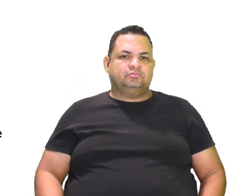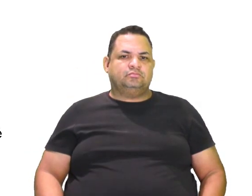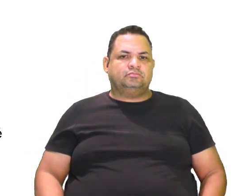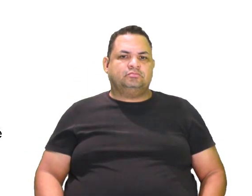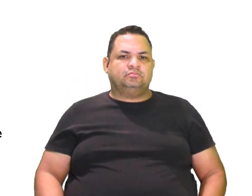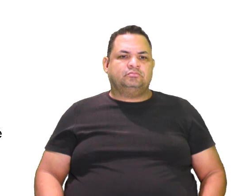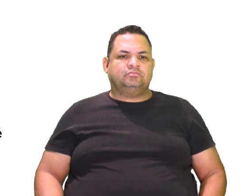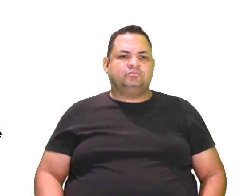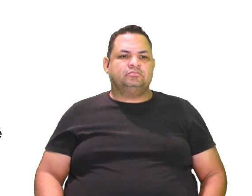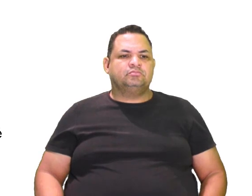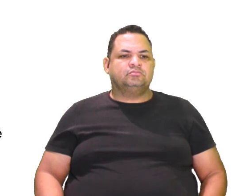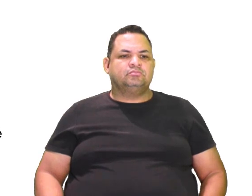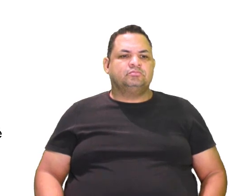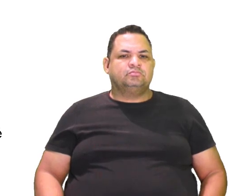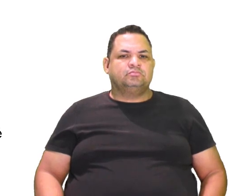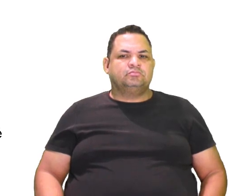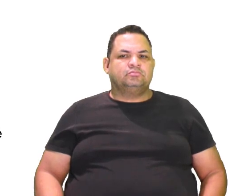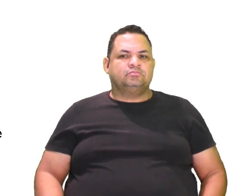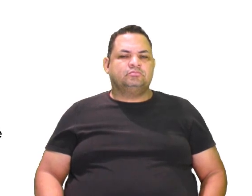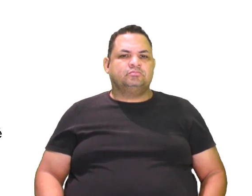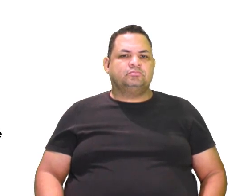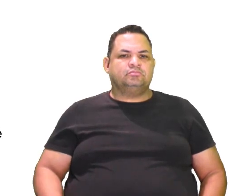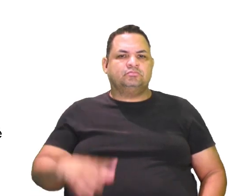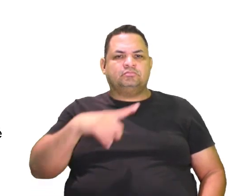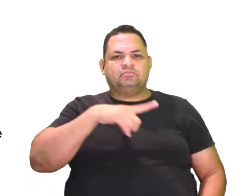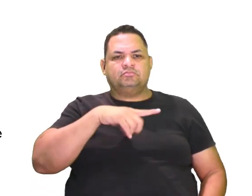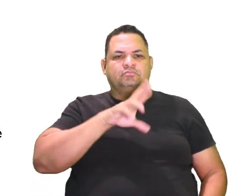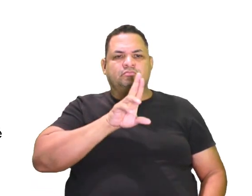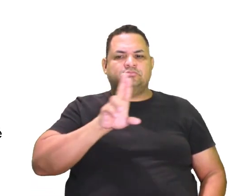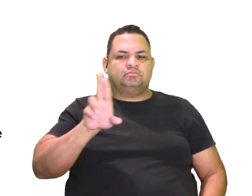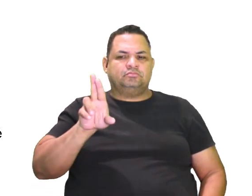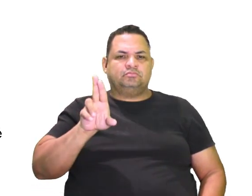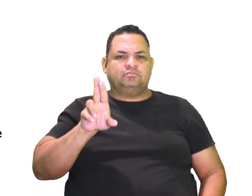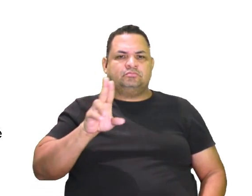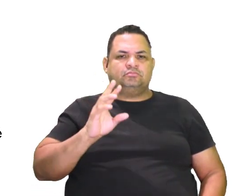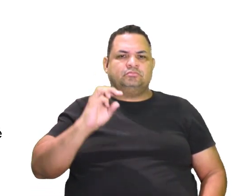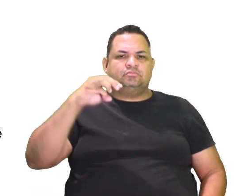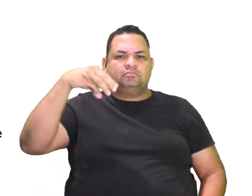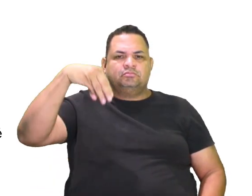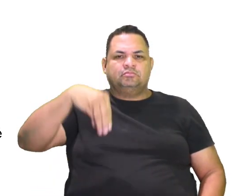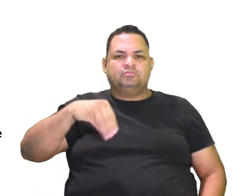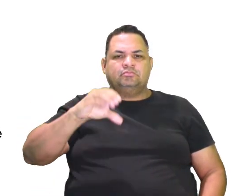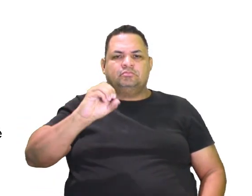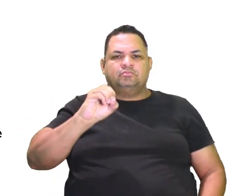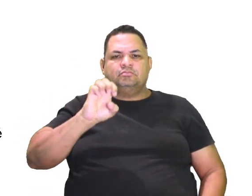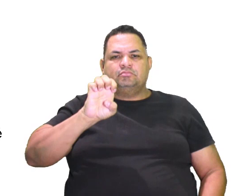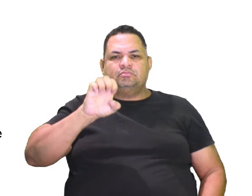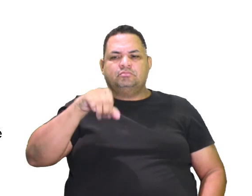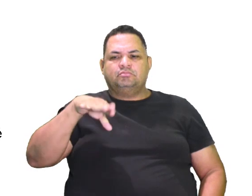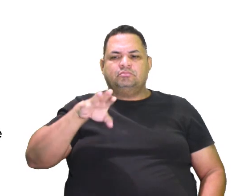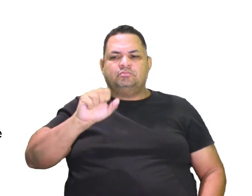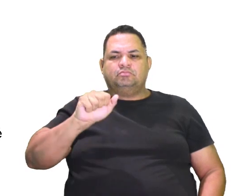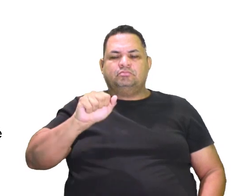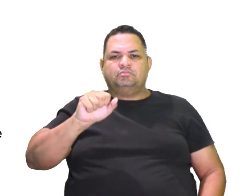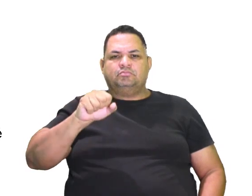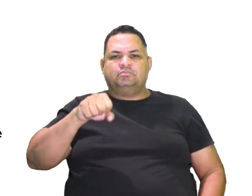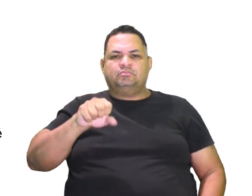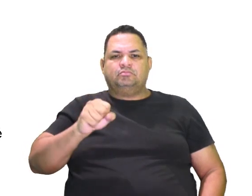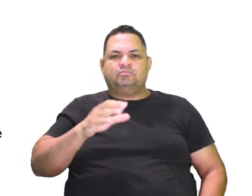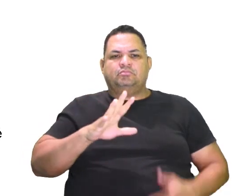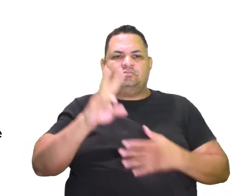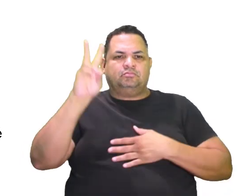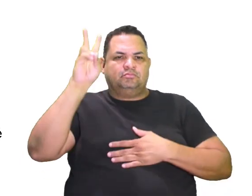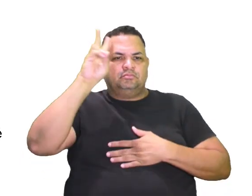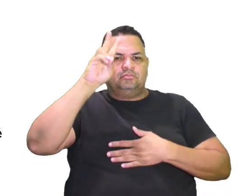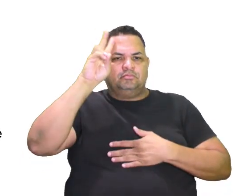outra pintura aqui histórica, né? Chamada Moema, ok? Então essa